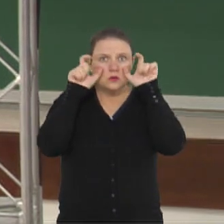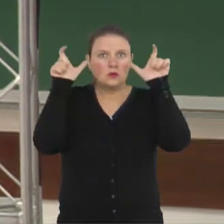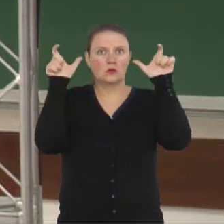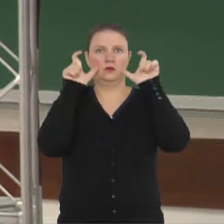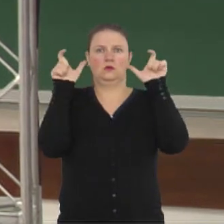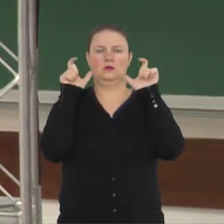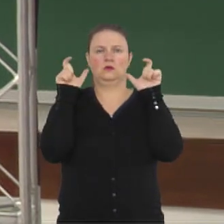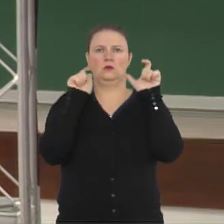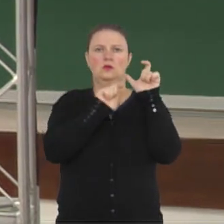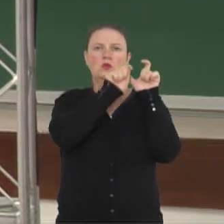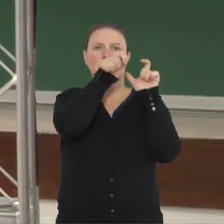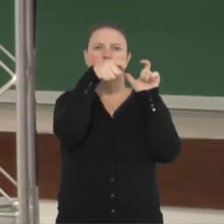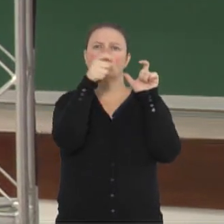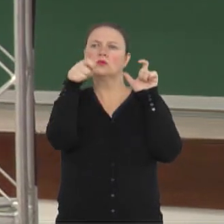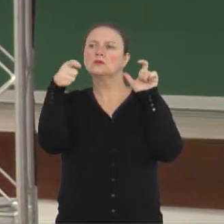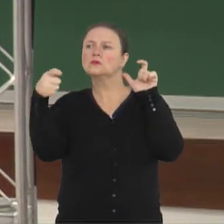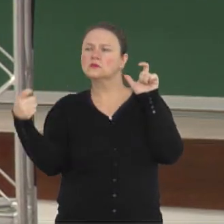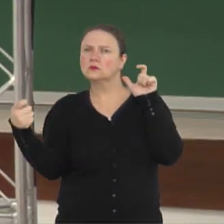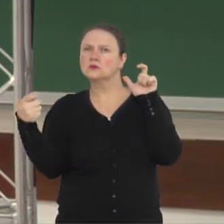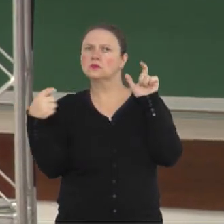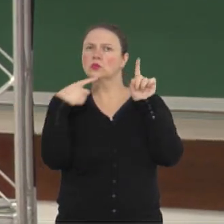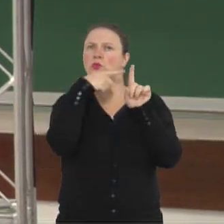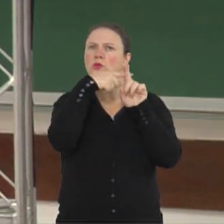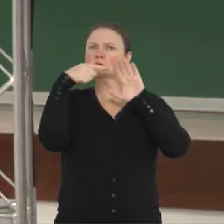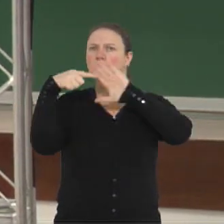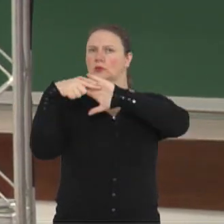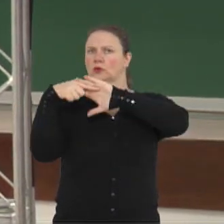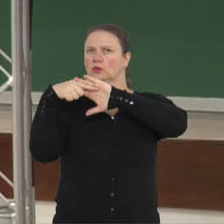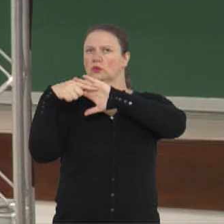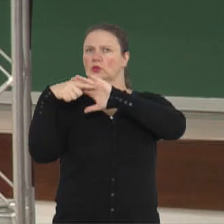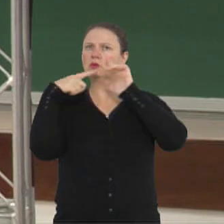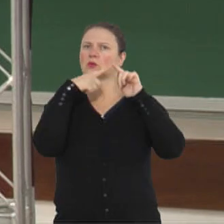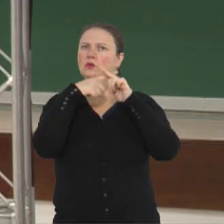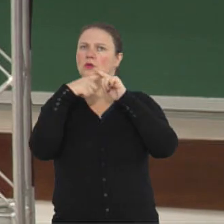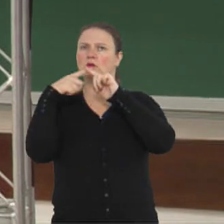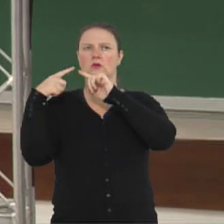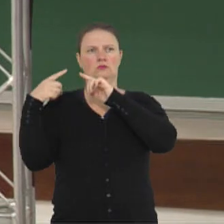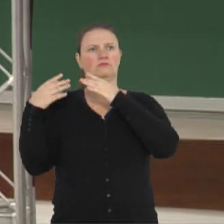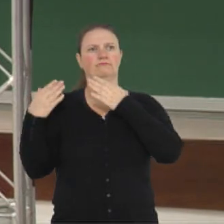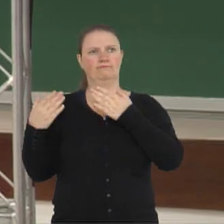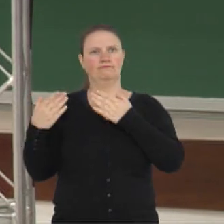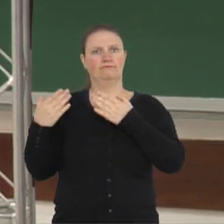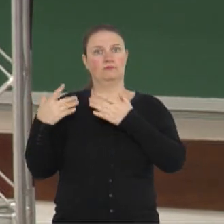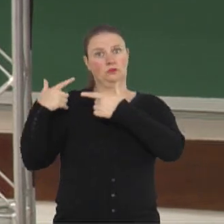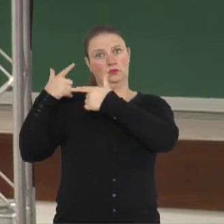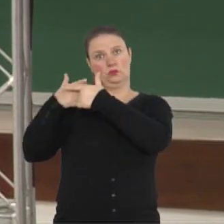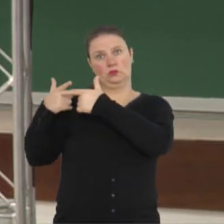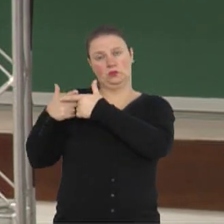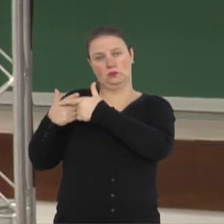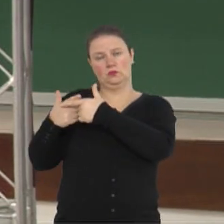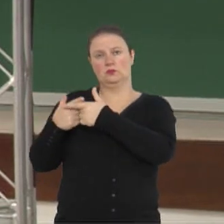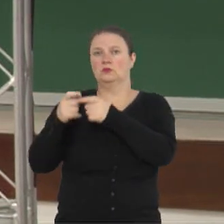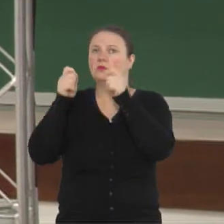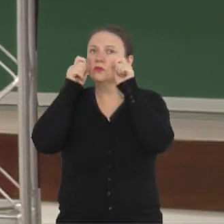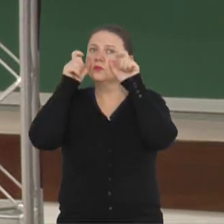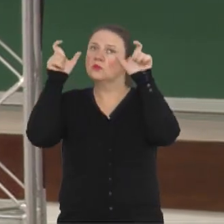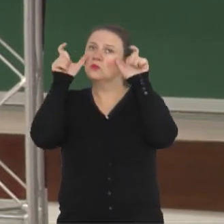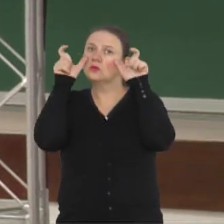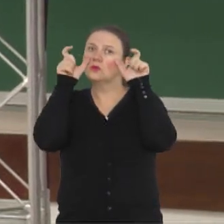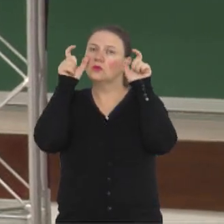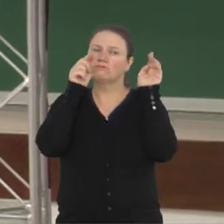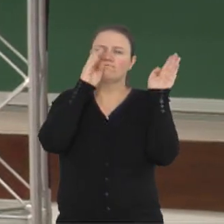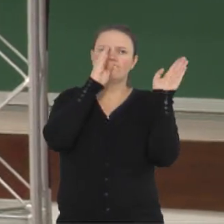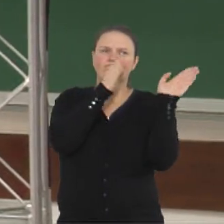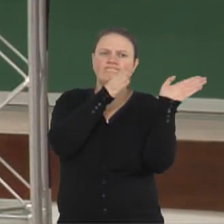nos sinais que estarão na associação da expressão. E depois, prestar atenção na ordem